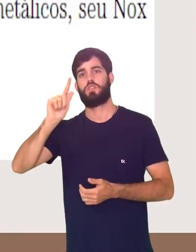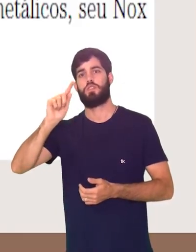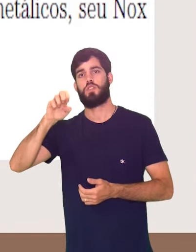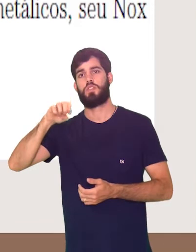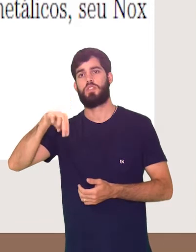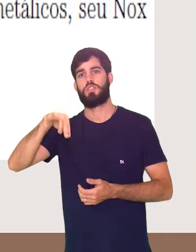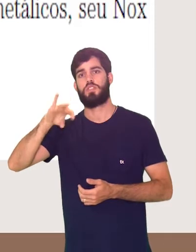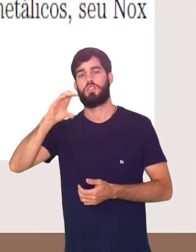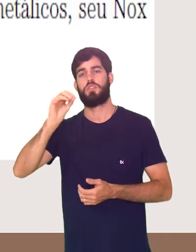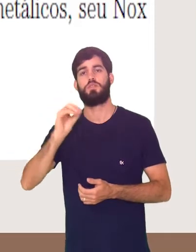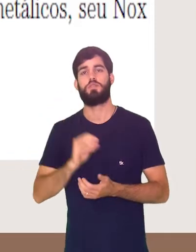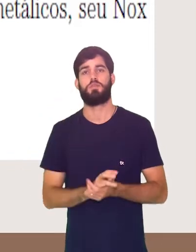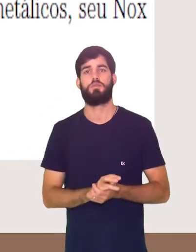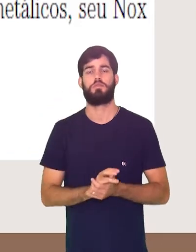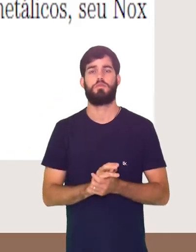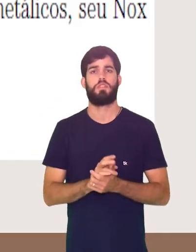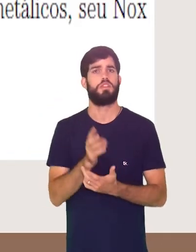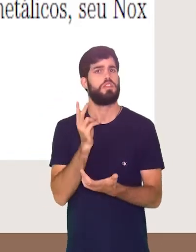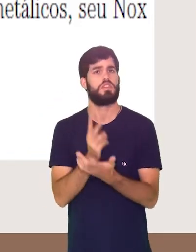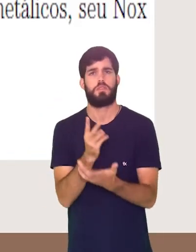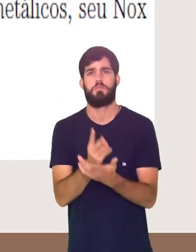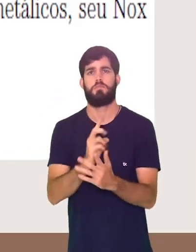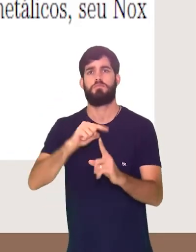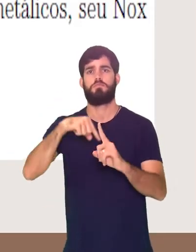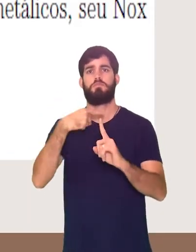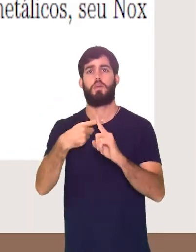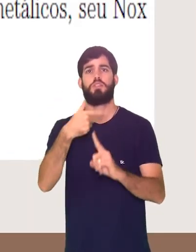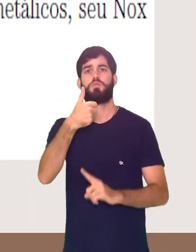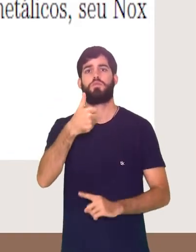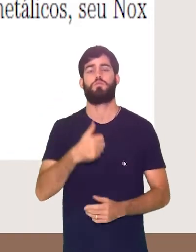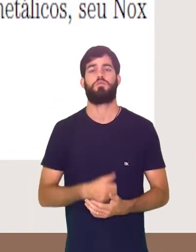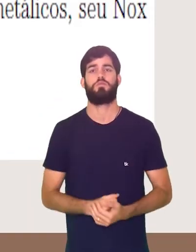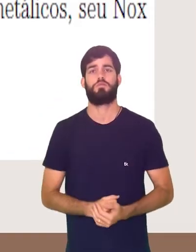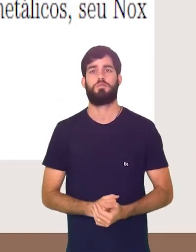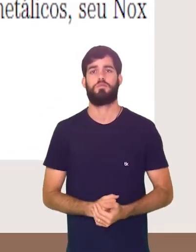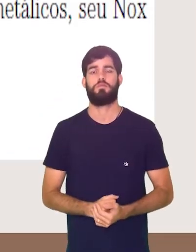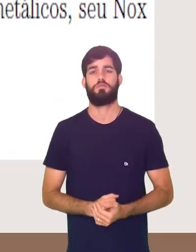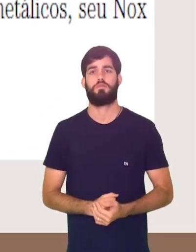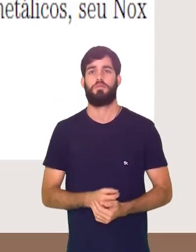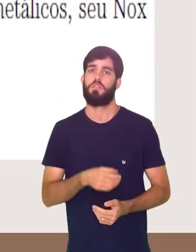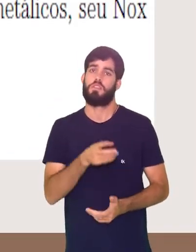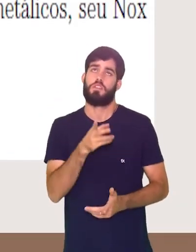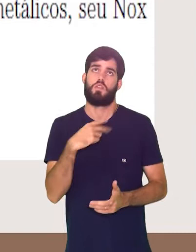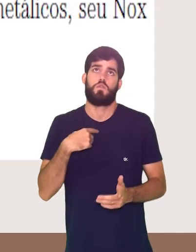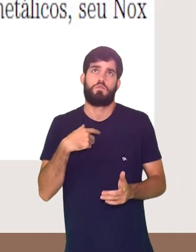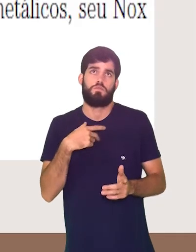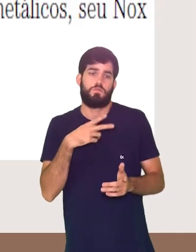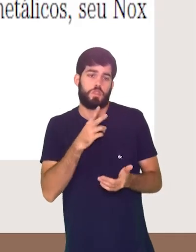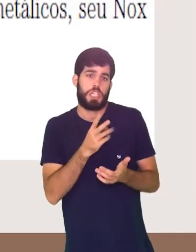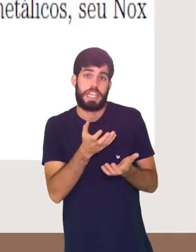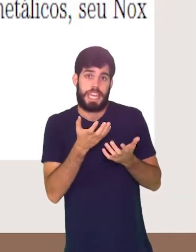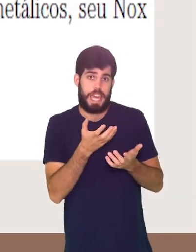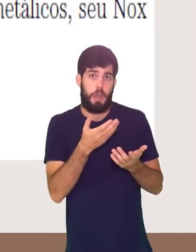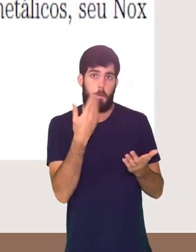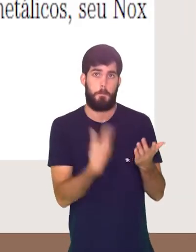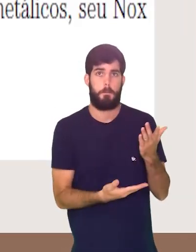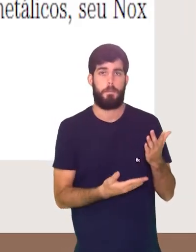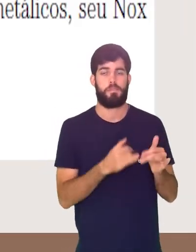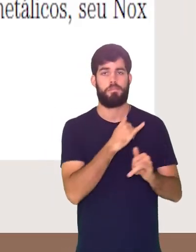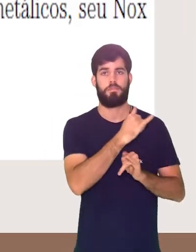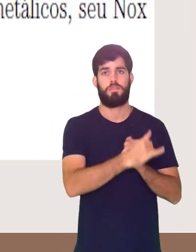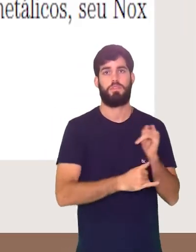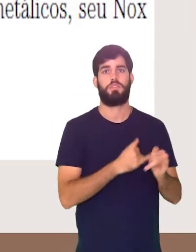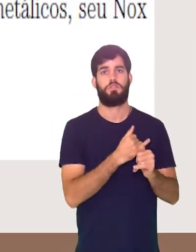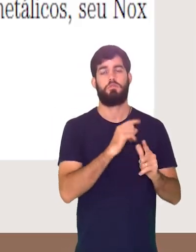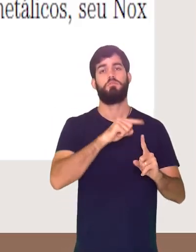NOx do hidrogênio é mais 1. Mais 1. A tendência dele é perder um elétron, ele só tem um elétron, então o NOx dele é mais